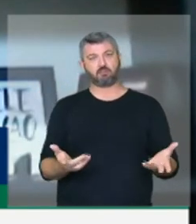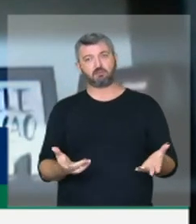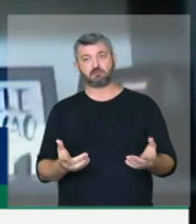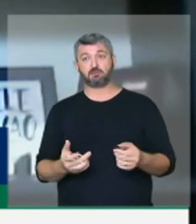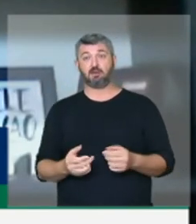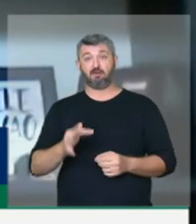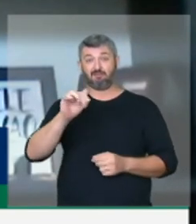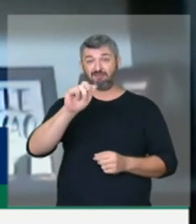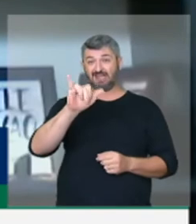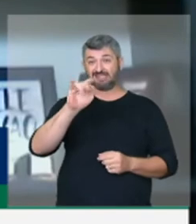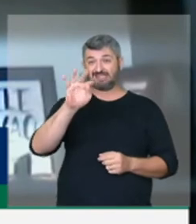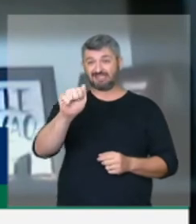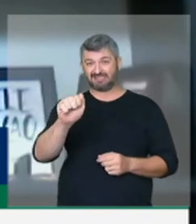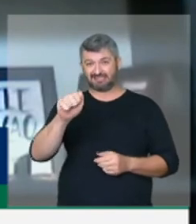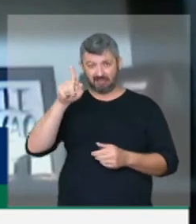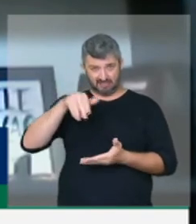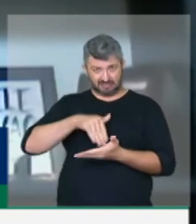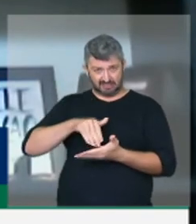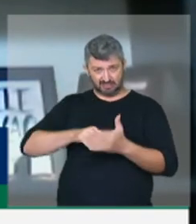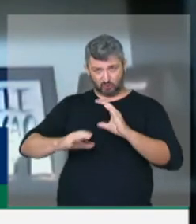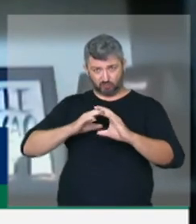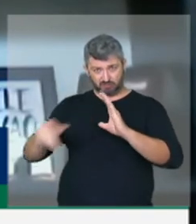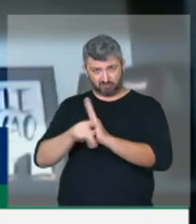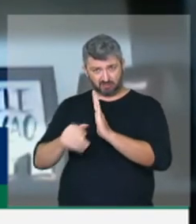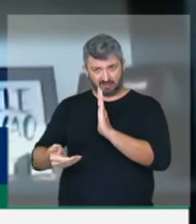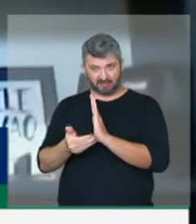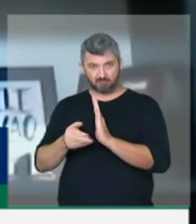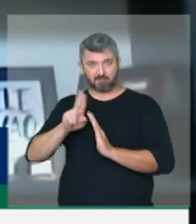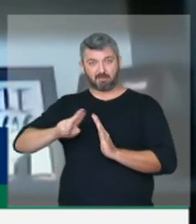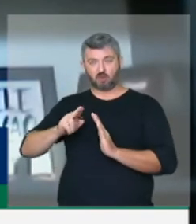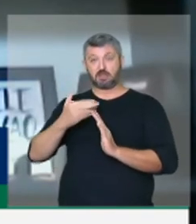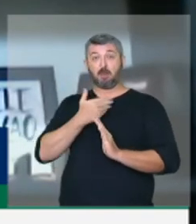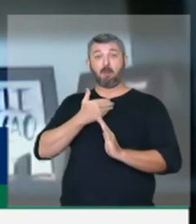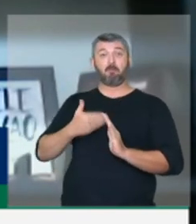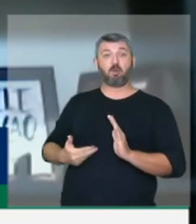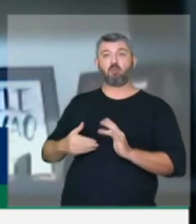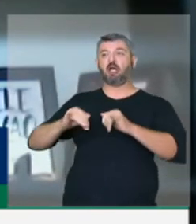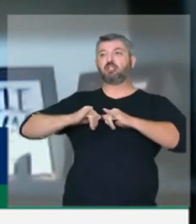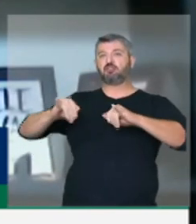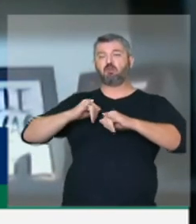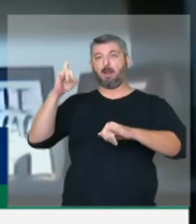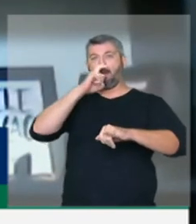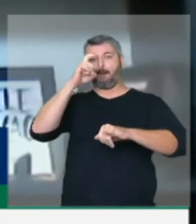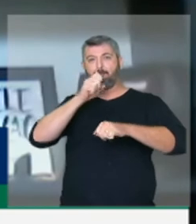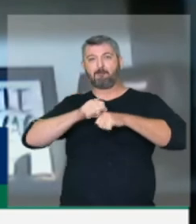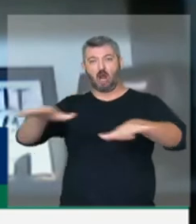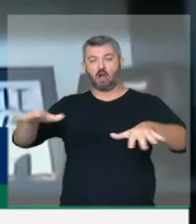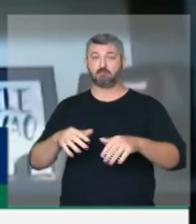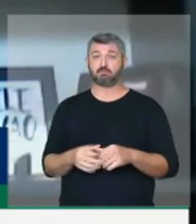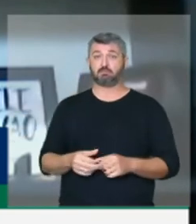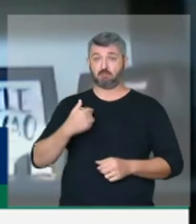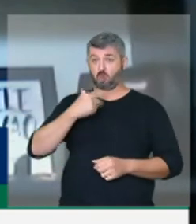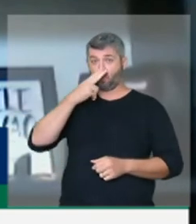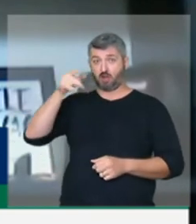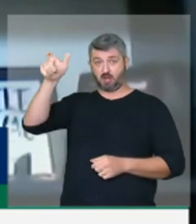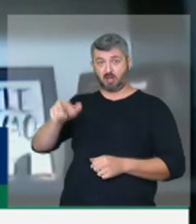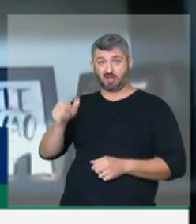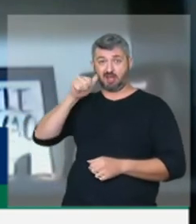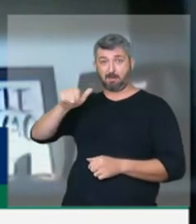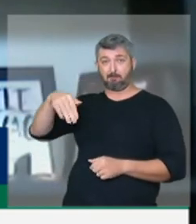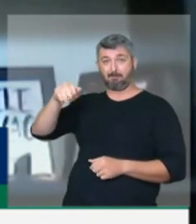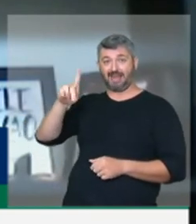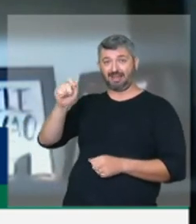Lugar de fascista não é na Secretaria de Comunicação da Câmara para usar o aparato público para promover fake news. Eu acho que o relatório da deputada